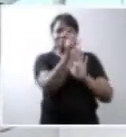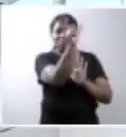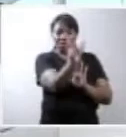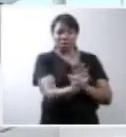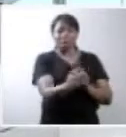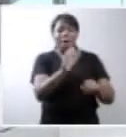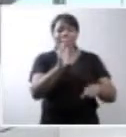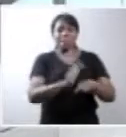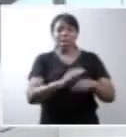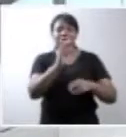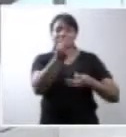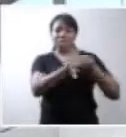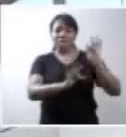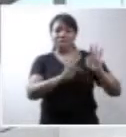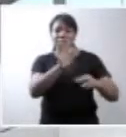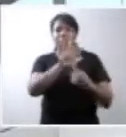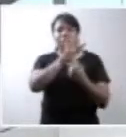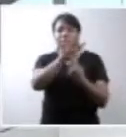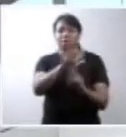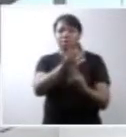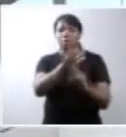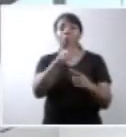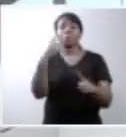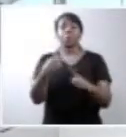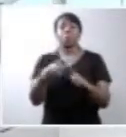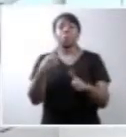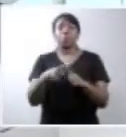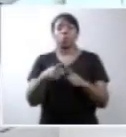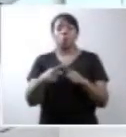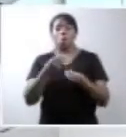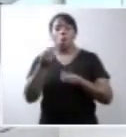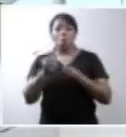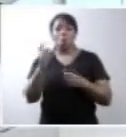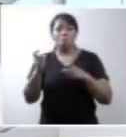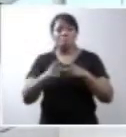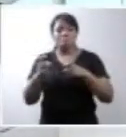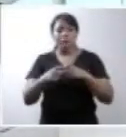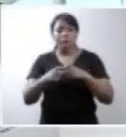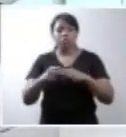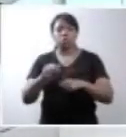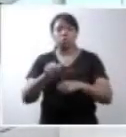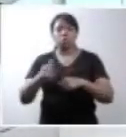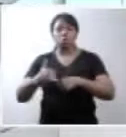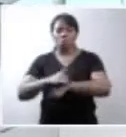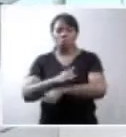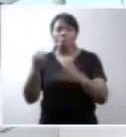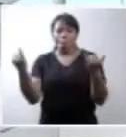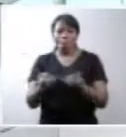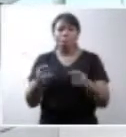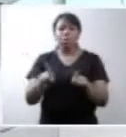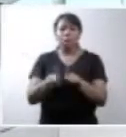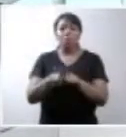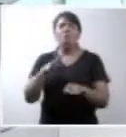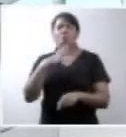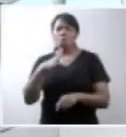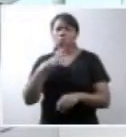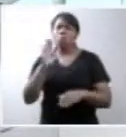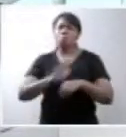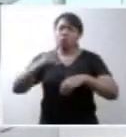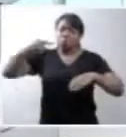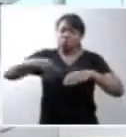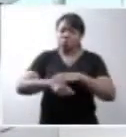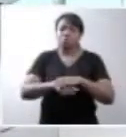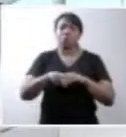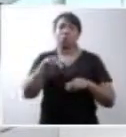da minha apresentação. Porque, como endocrinologista, eu conheço uma intimidade